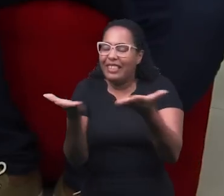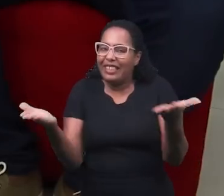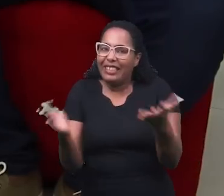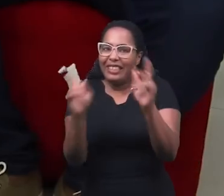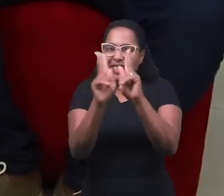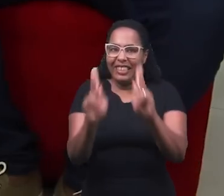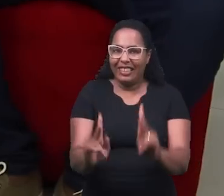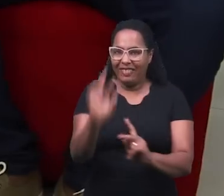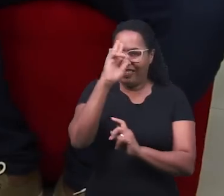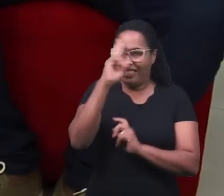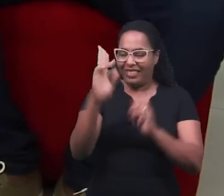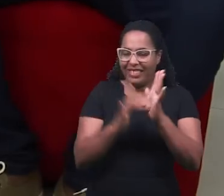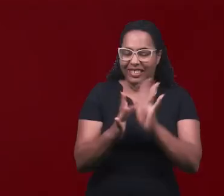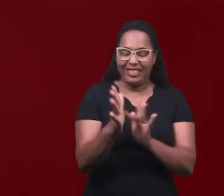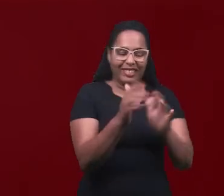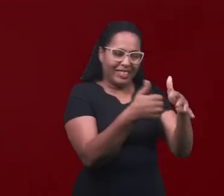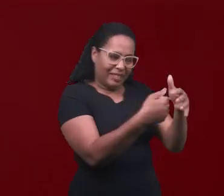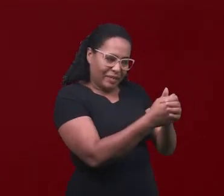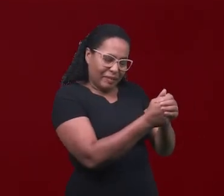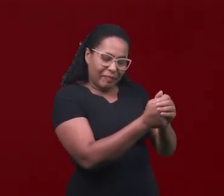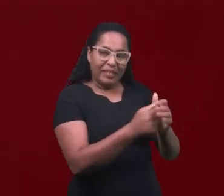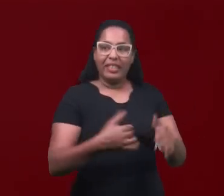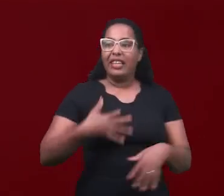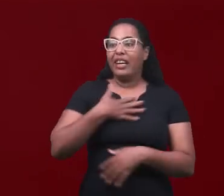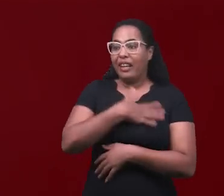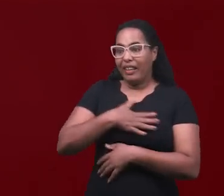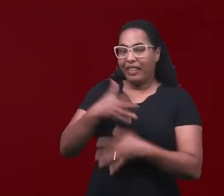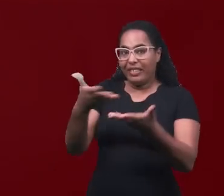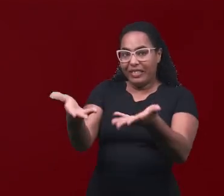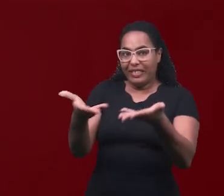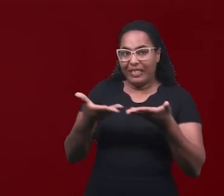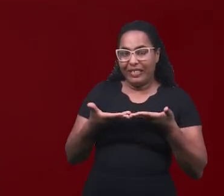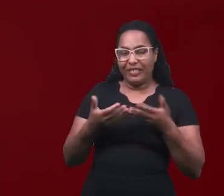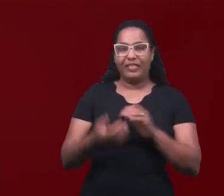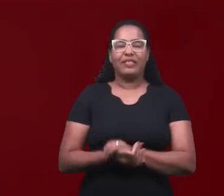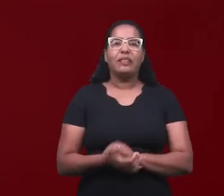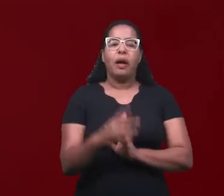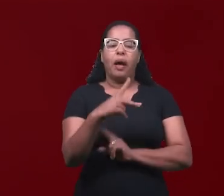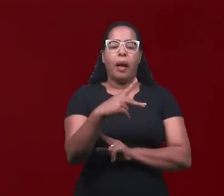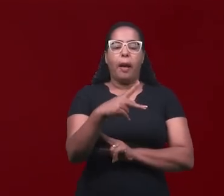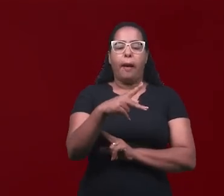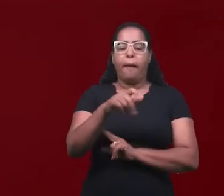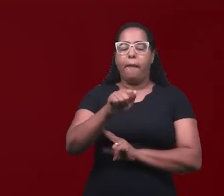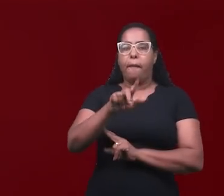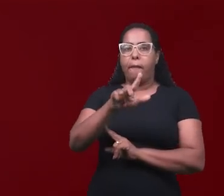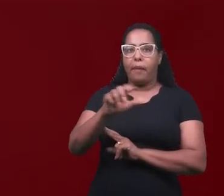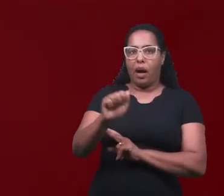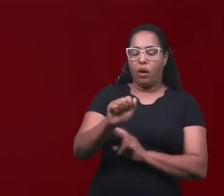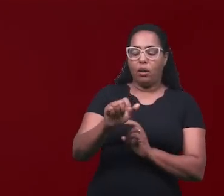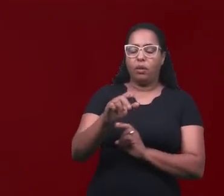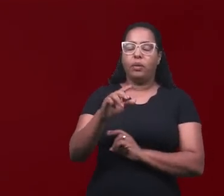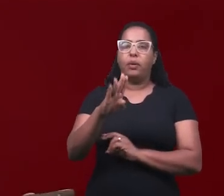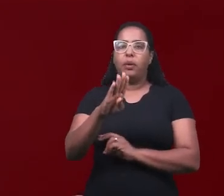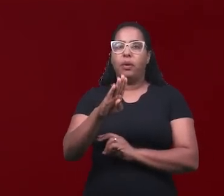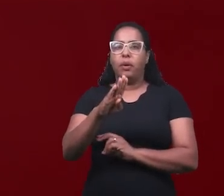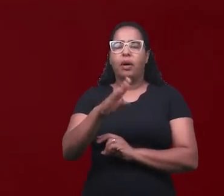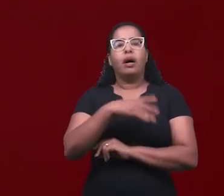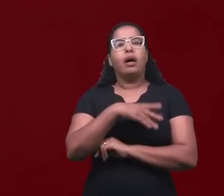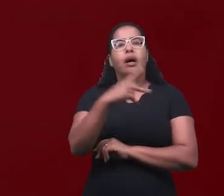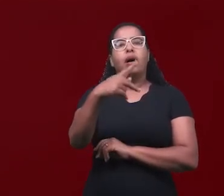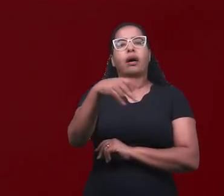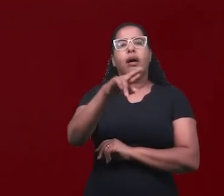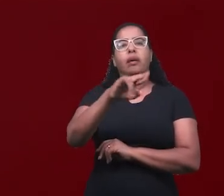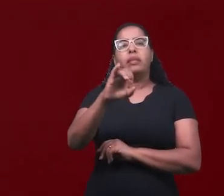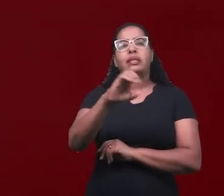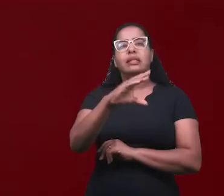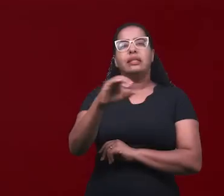do Senhor Jesus para Amém, vocês. Paz, Senhor. Prazer recebê-los. Vamos lá. Paulo Martins, Priscila Martins, não é